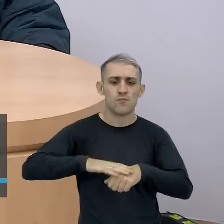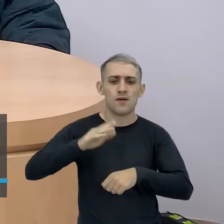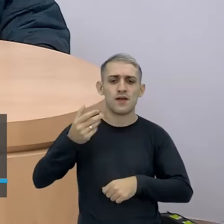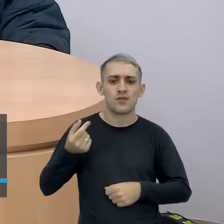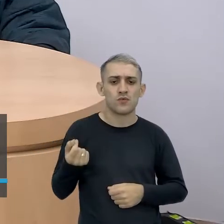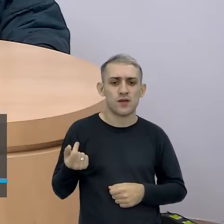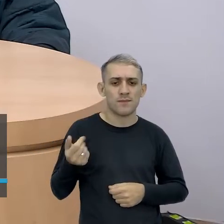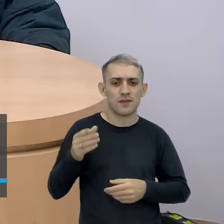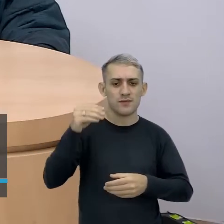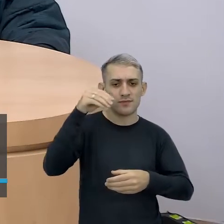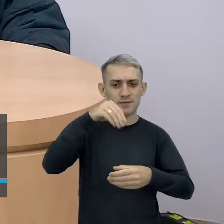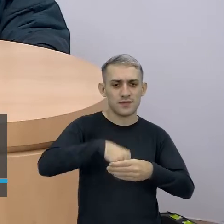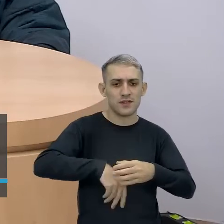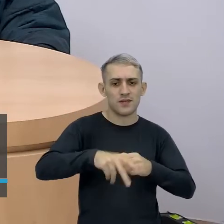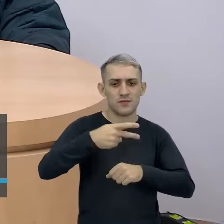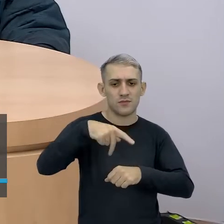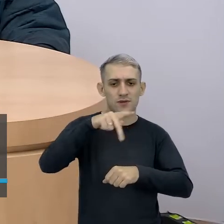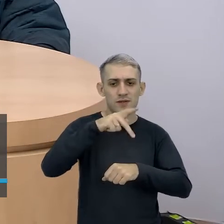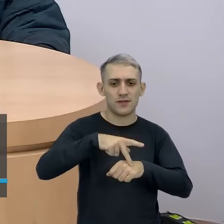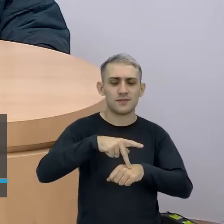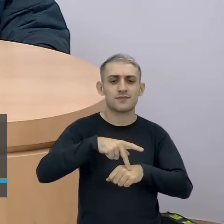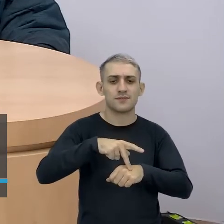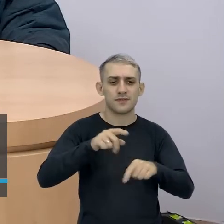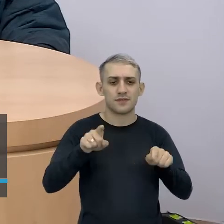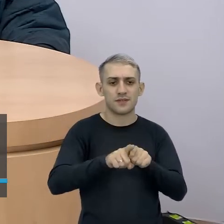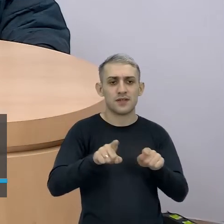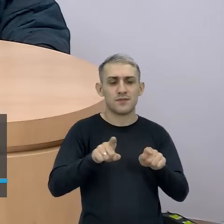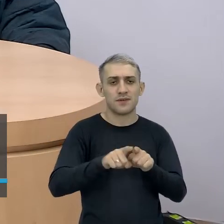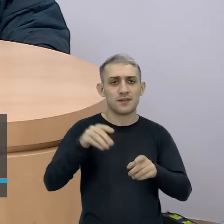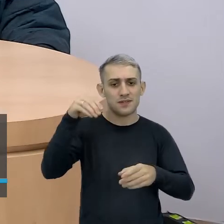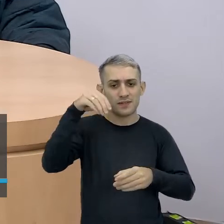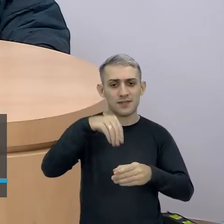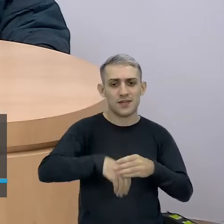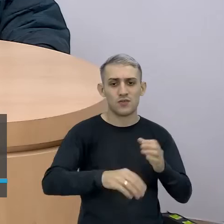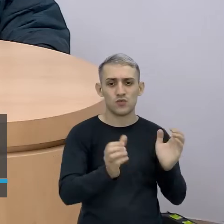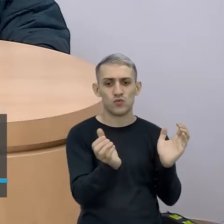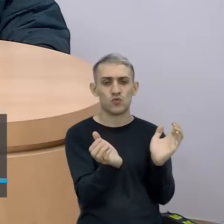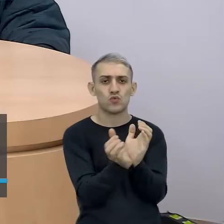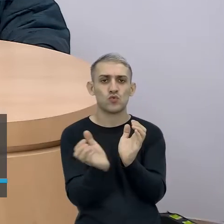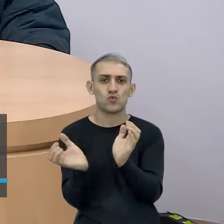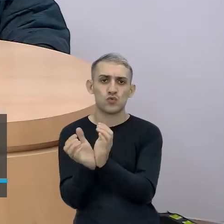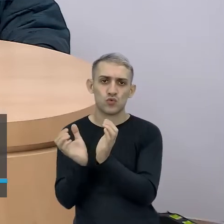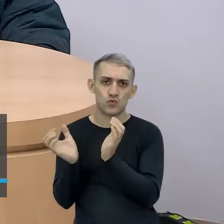capital dentro de suas fronteiras nacionais e dentro dos grupos